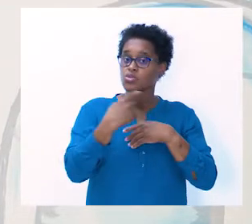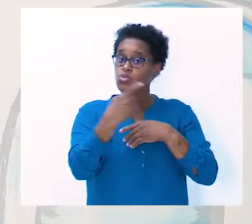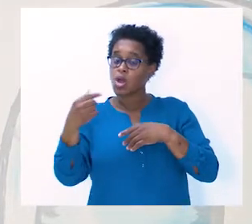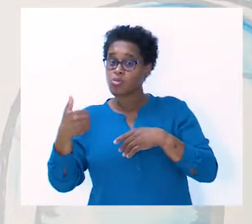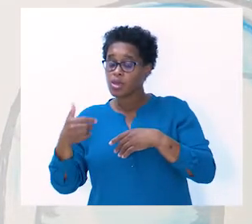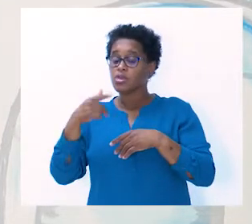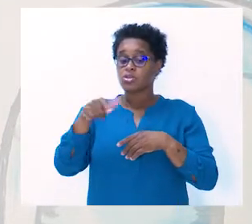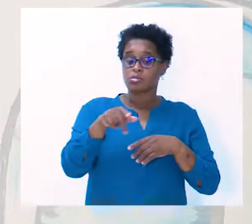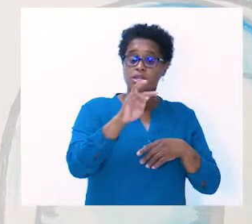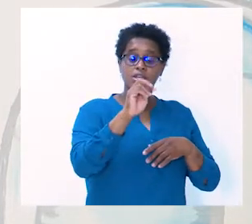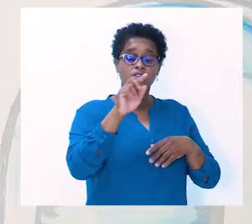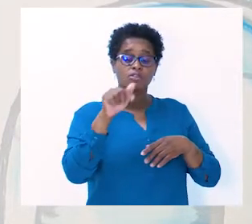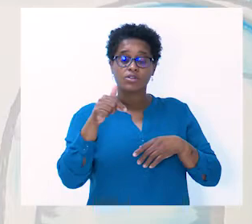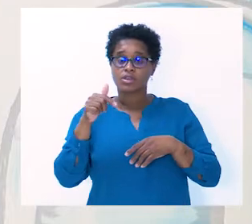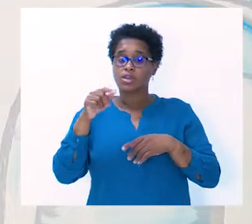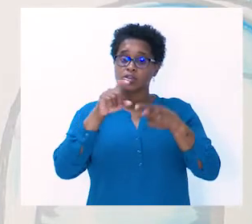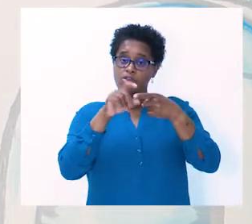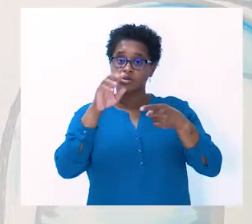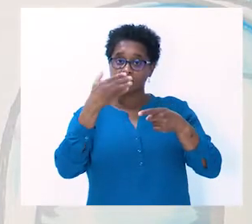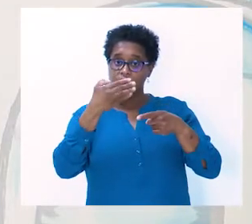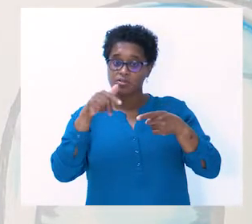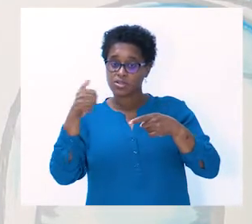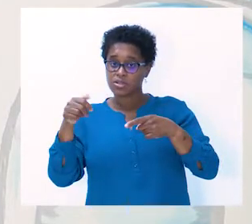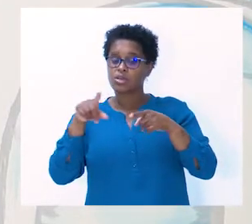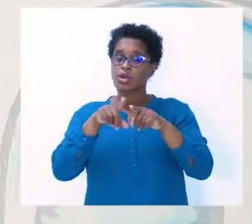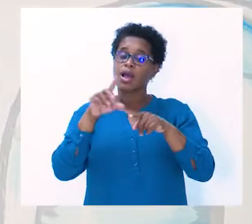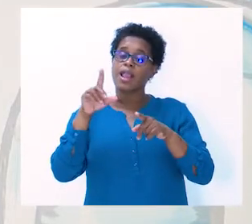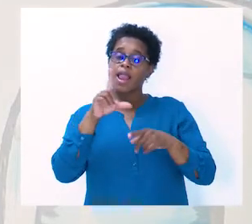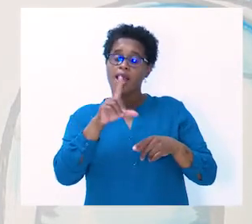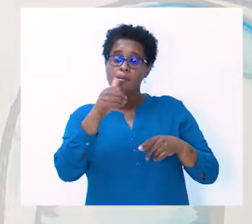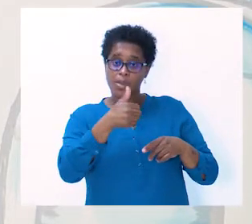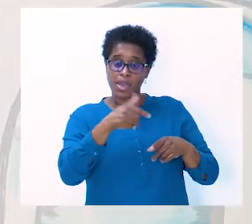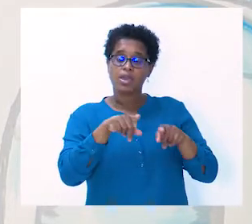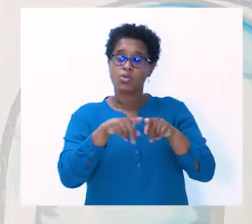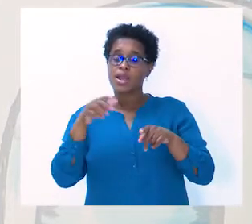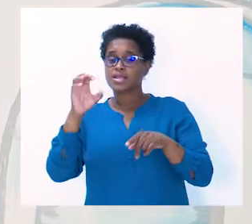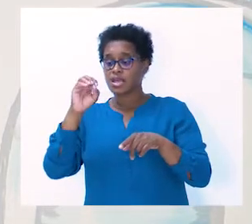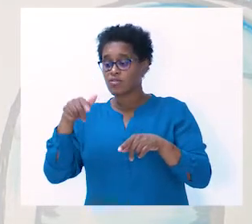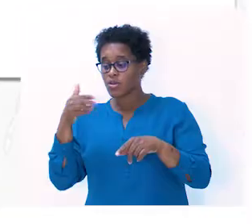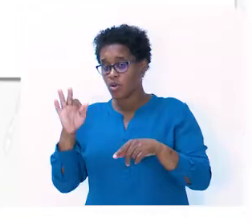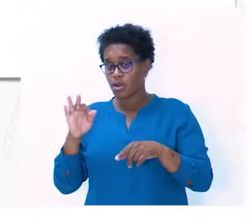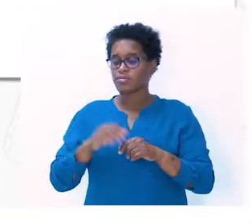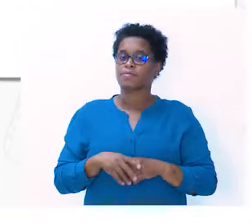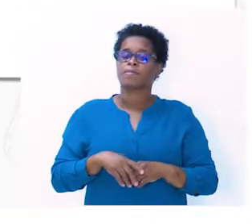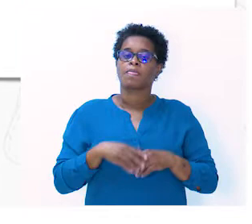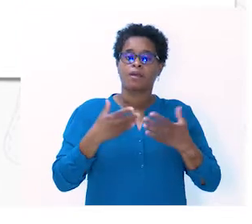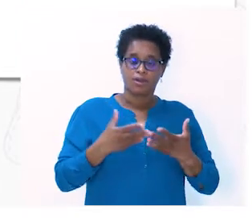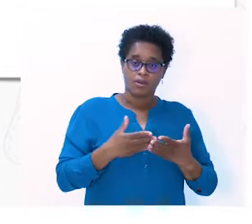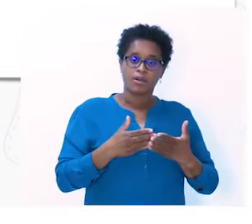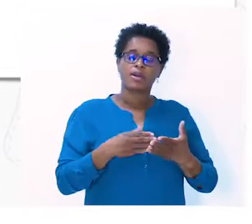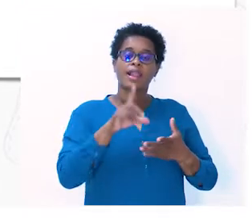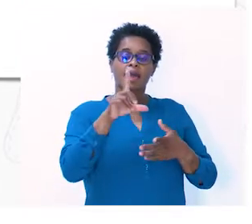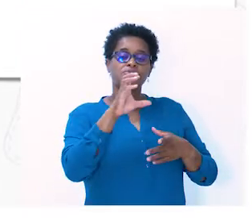então temos 3 dividido por 7,5, encontramos lado B igual a 0,4. Vamos para o